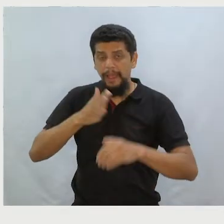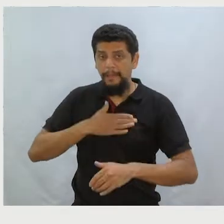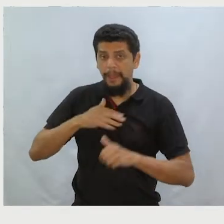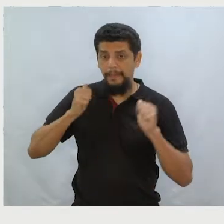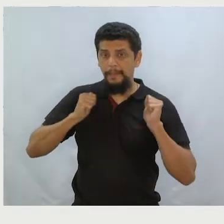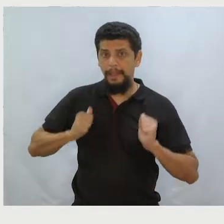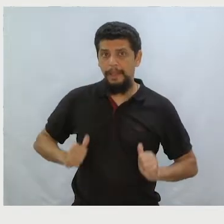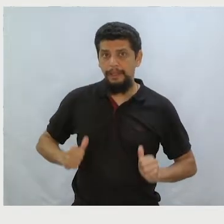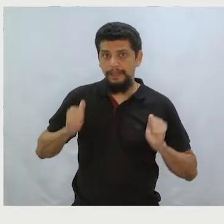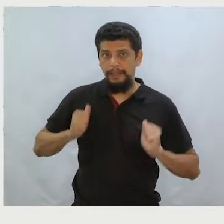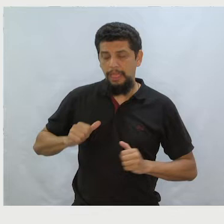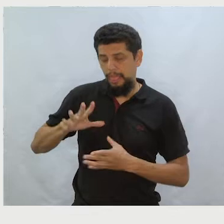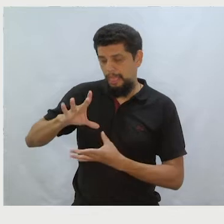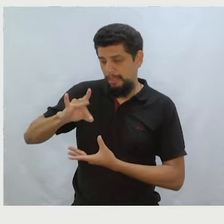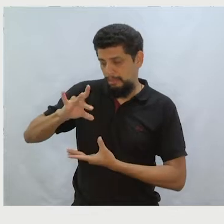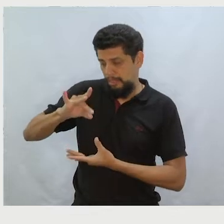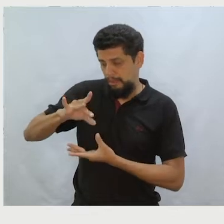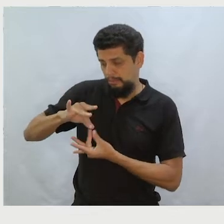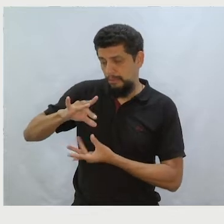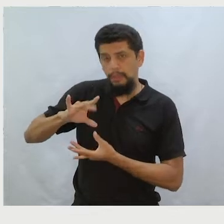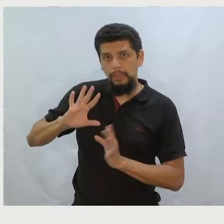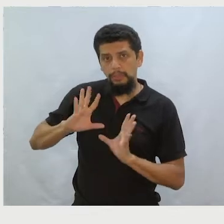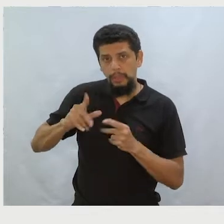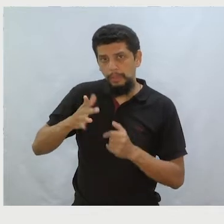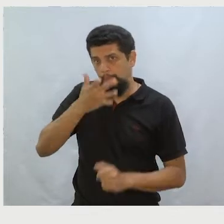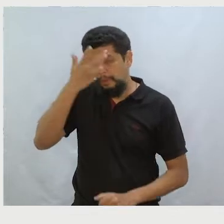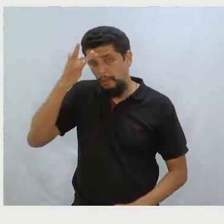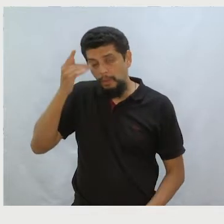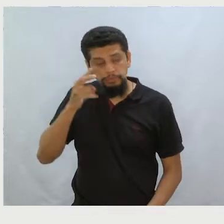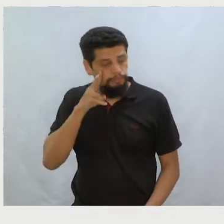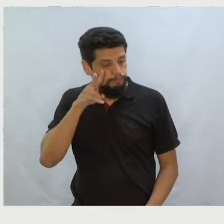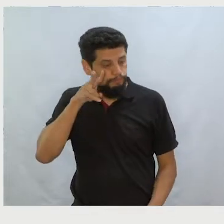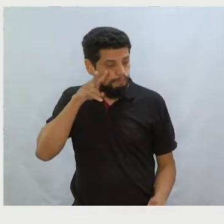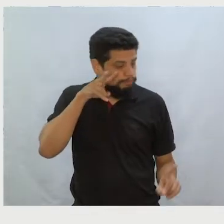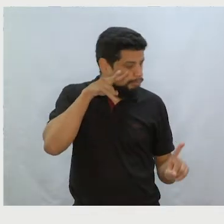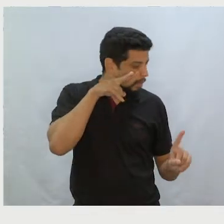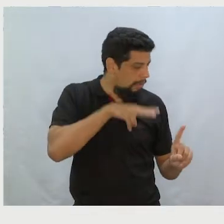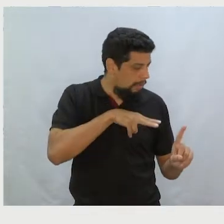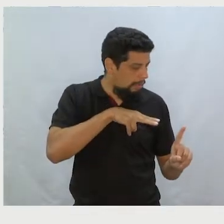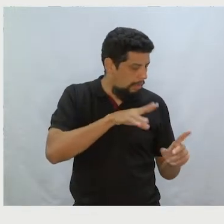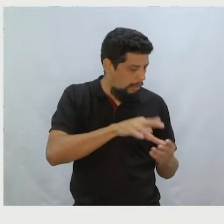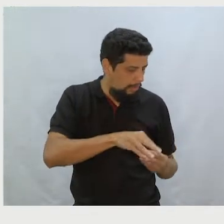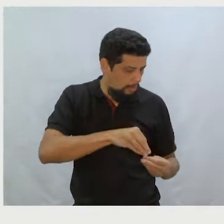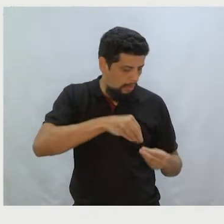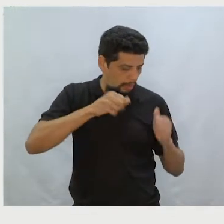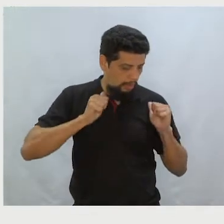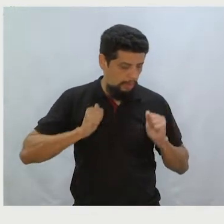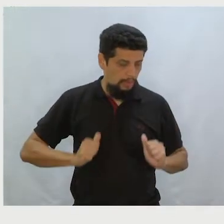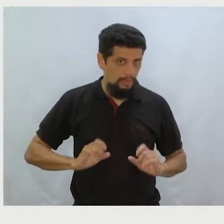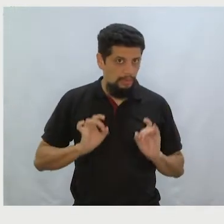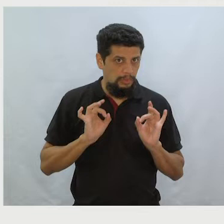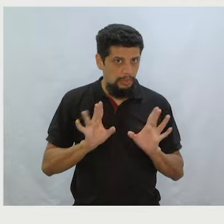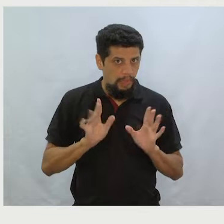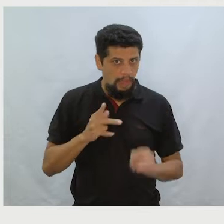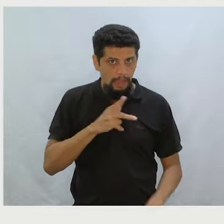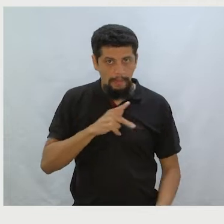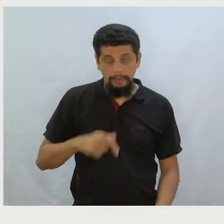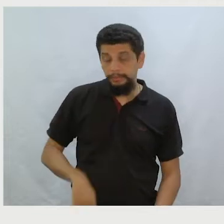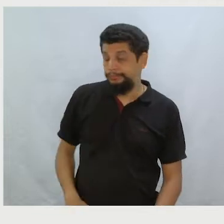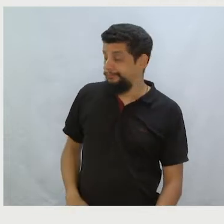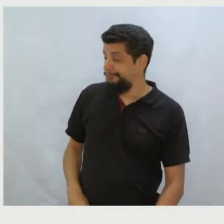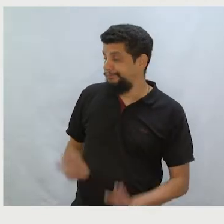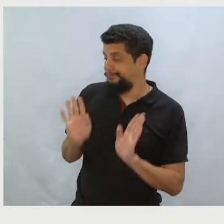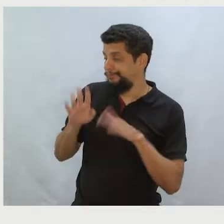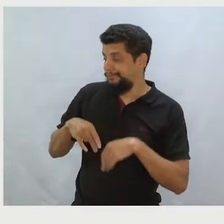mochila tem o fecho de velcro e que todo mundo olhou para mim quando eu abri só a professora que não